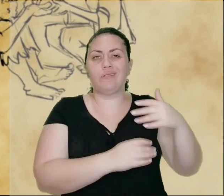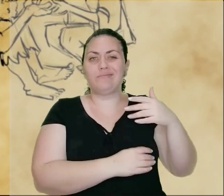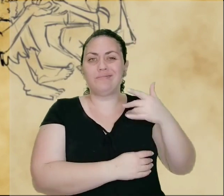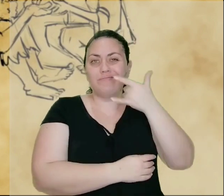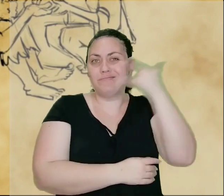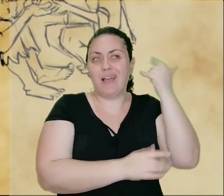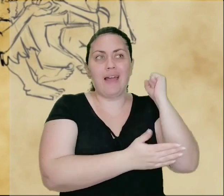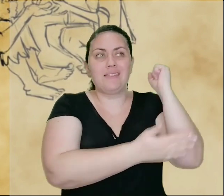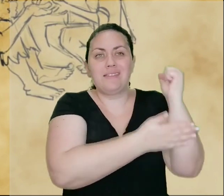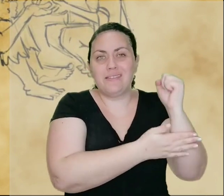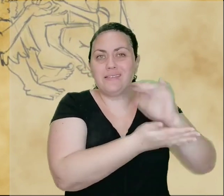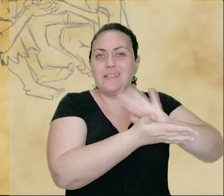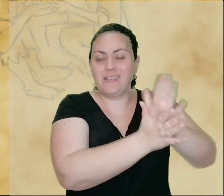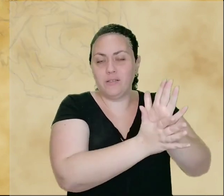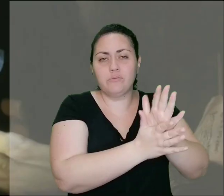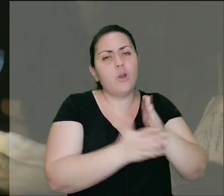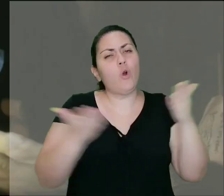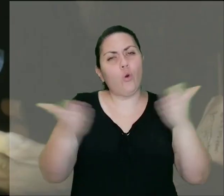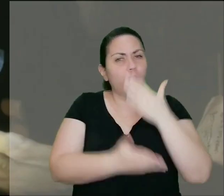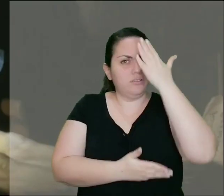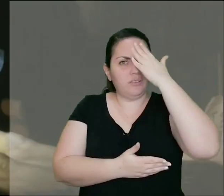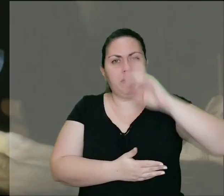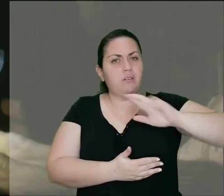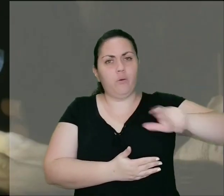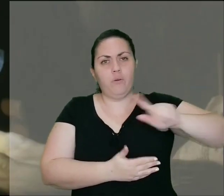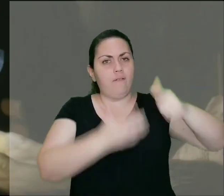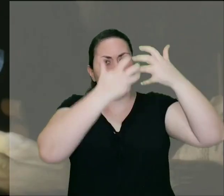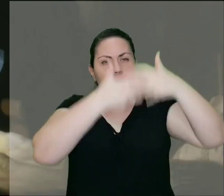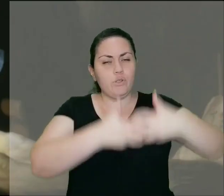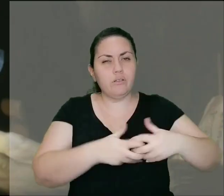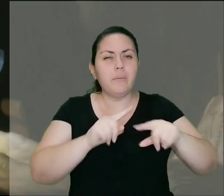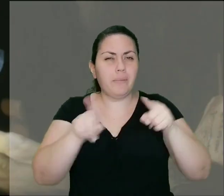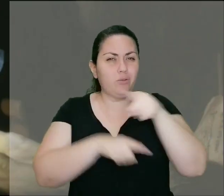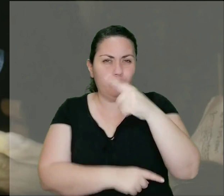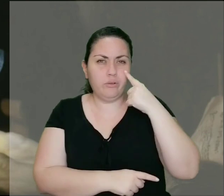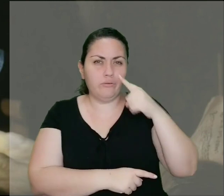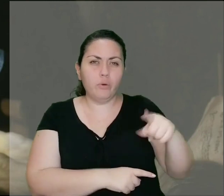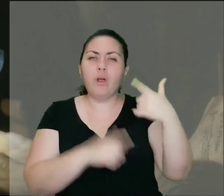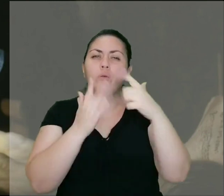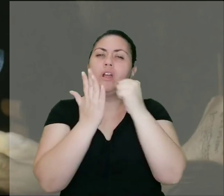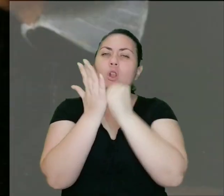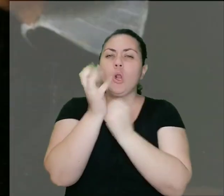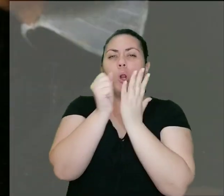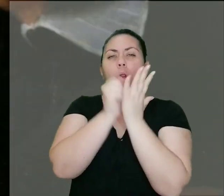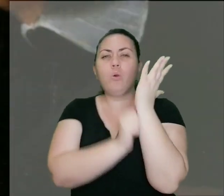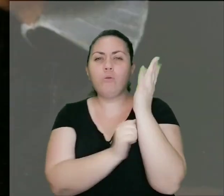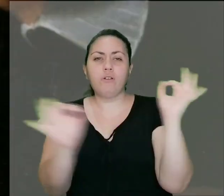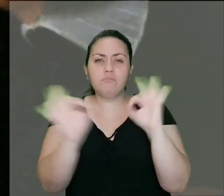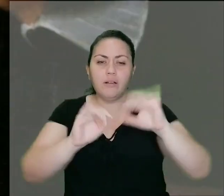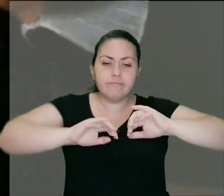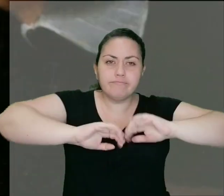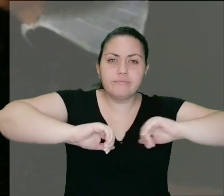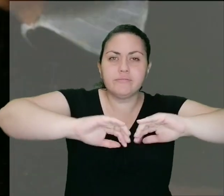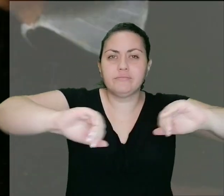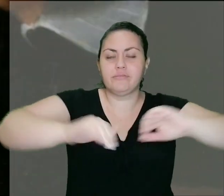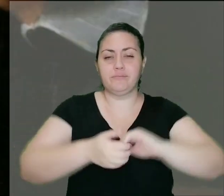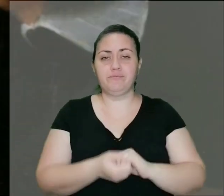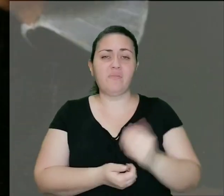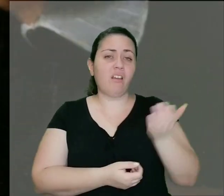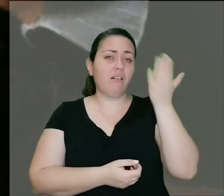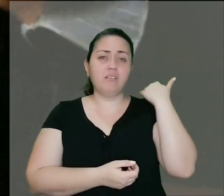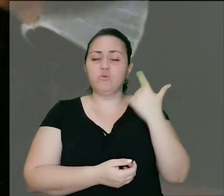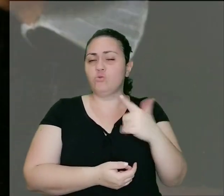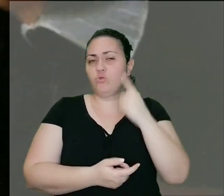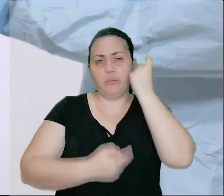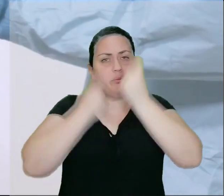funciona. Observe também que, na pintura do Dr. Tulp, ele não está utilizando luvas para realizar a dissecação. Naquela época, não se